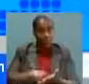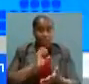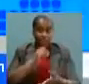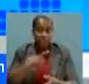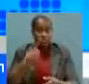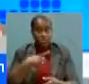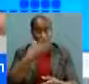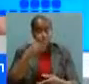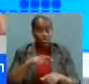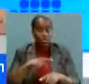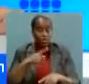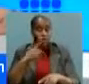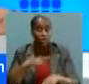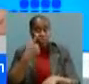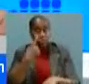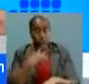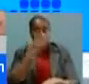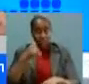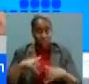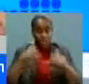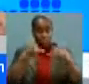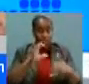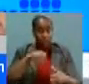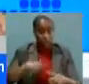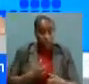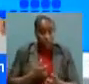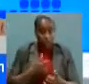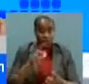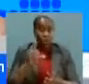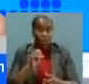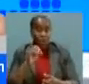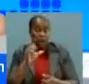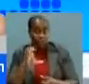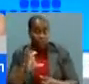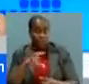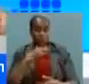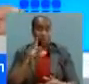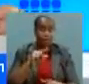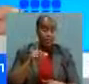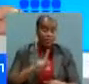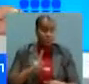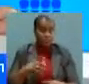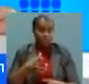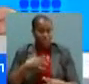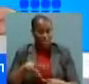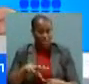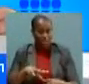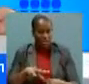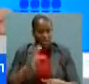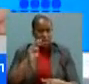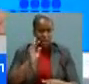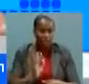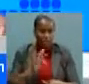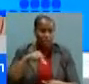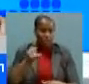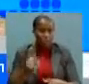em Lisboa, disse que Cabo Verde não está a pedir assistência financeira ao Fundo Monetário Internacional. O que quer do FMI é ajuda